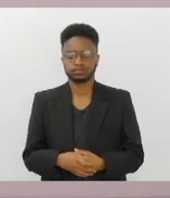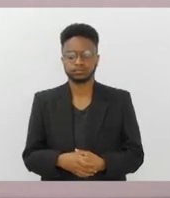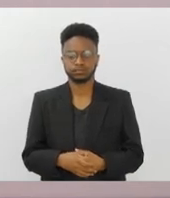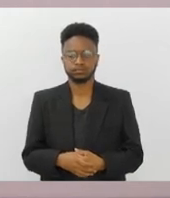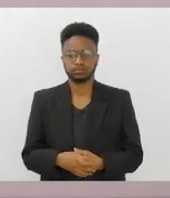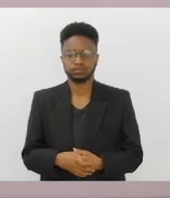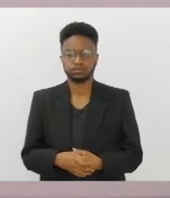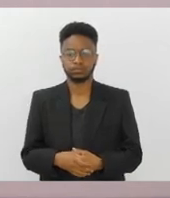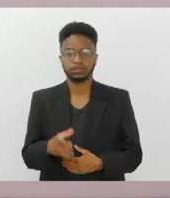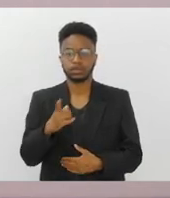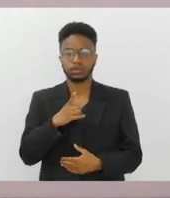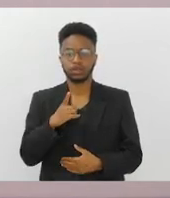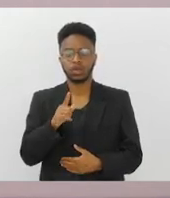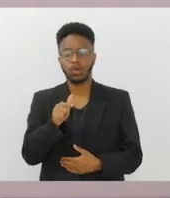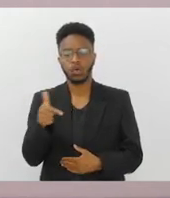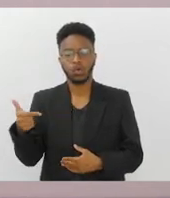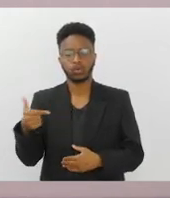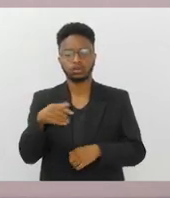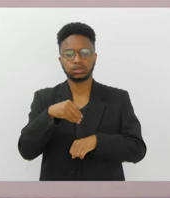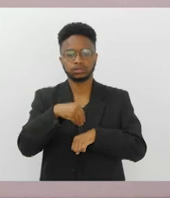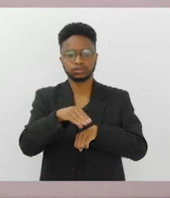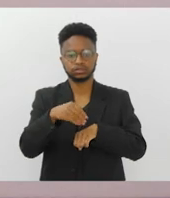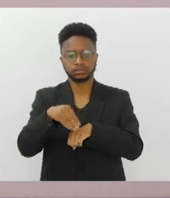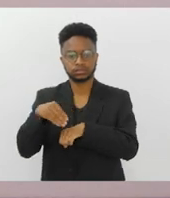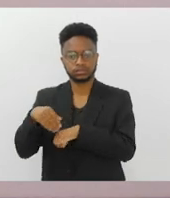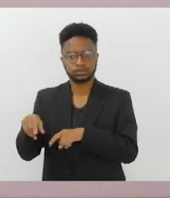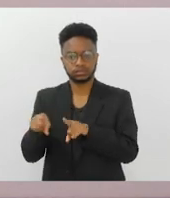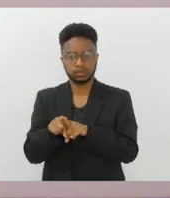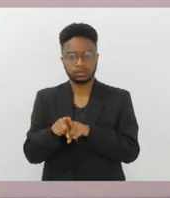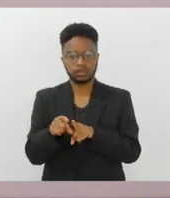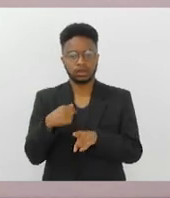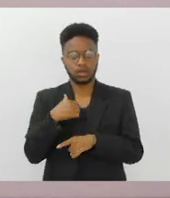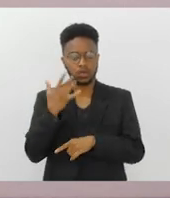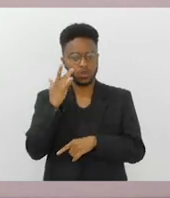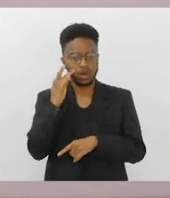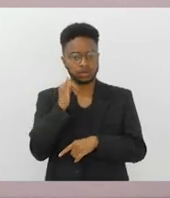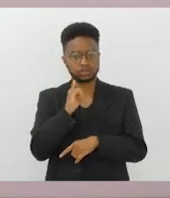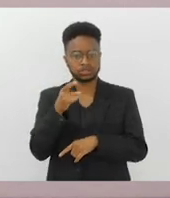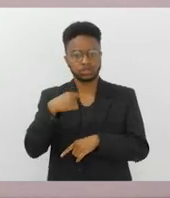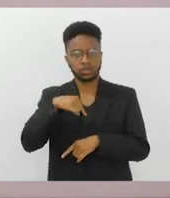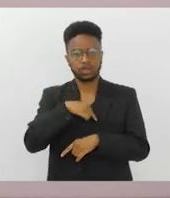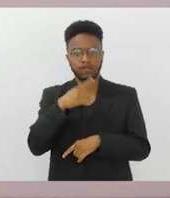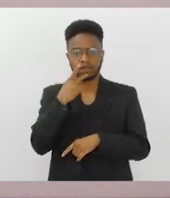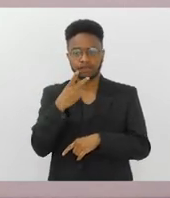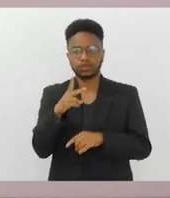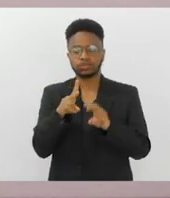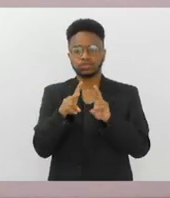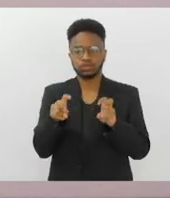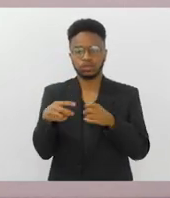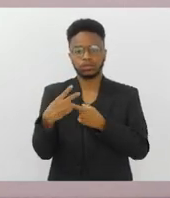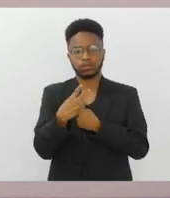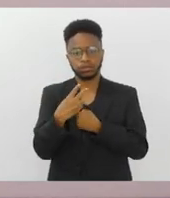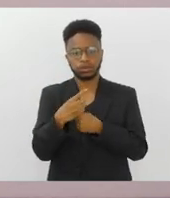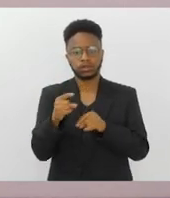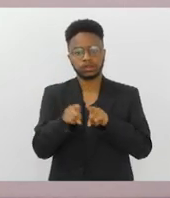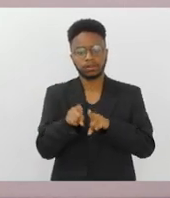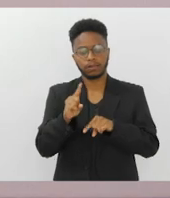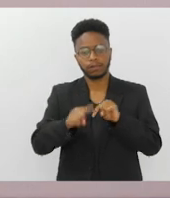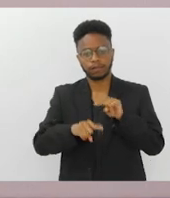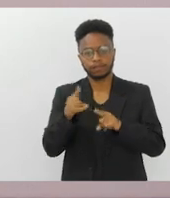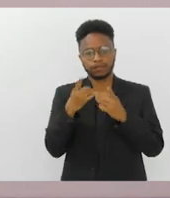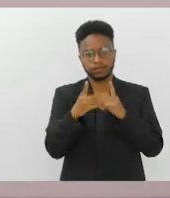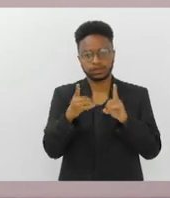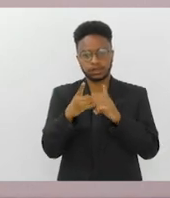Outras recomendações aqui feitas, né? Eu acho que quando a gente fala de divulgação, mobilização, material didático, também para